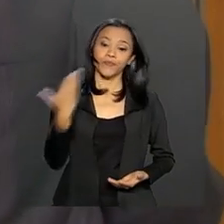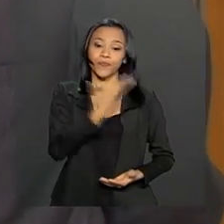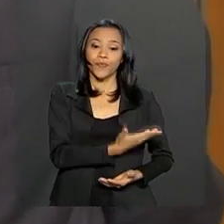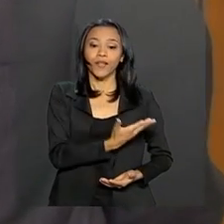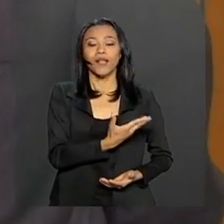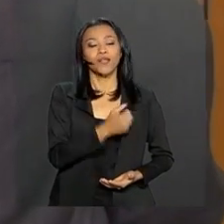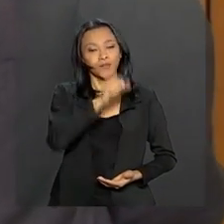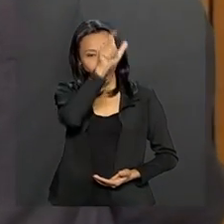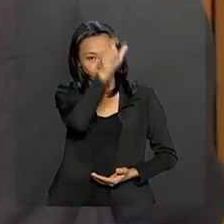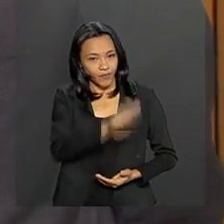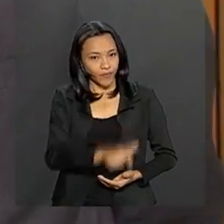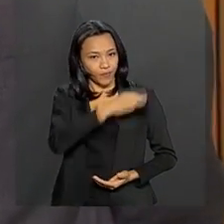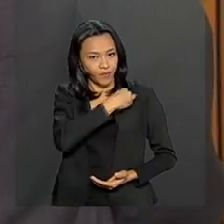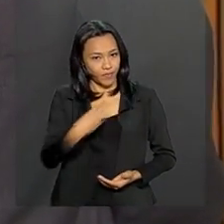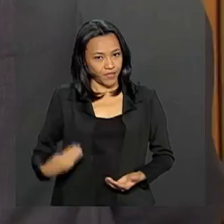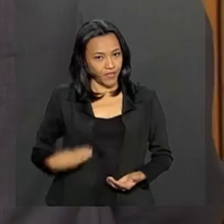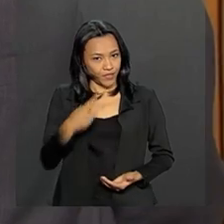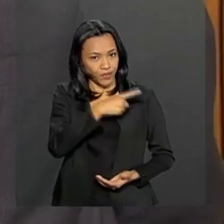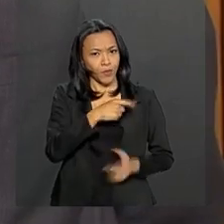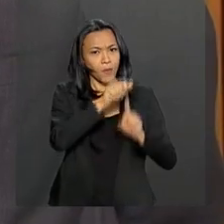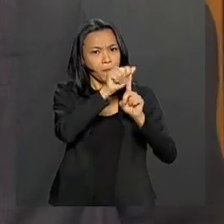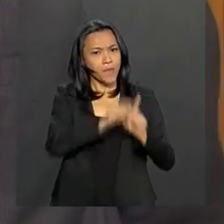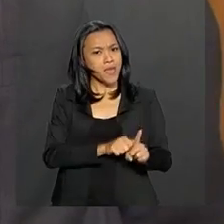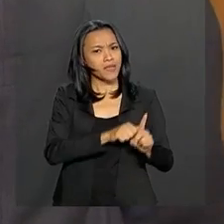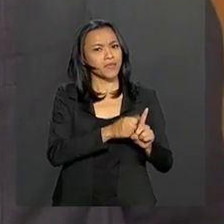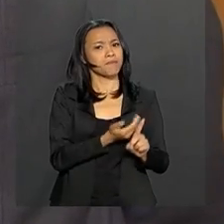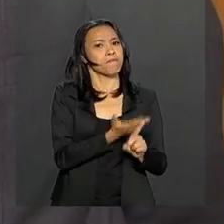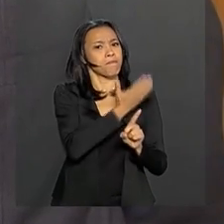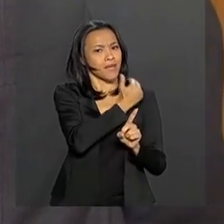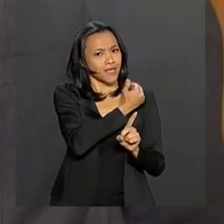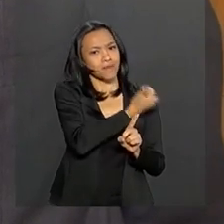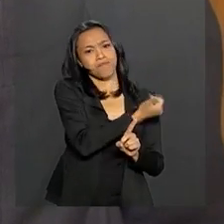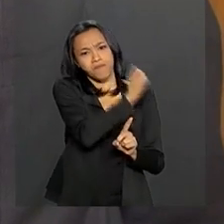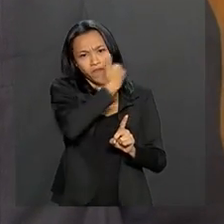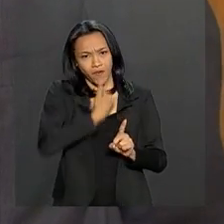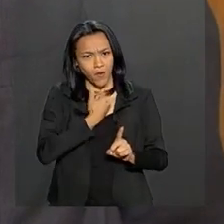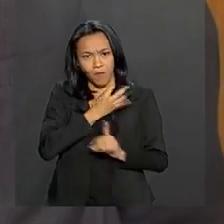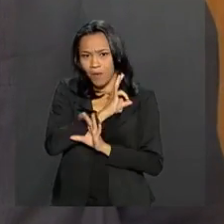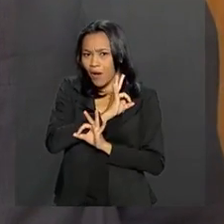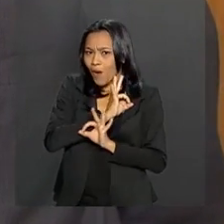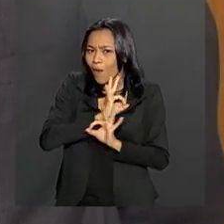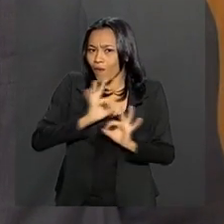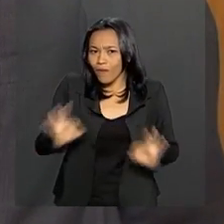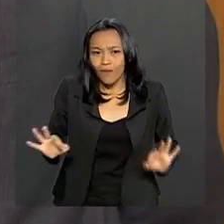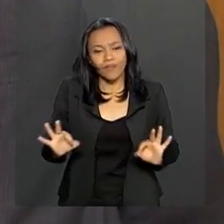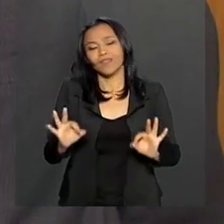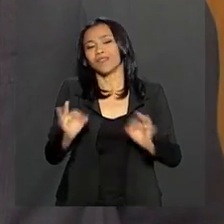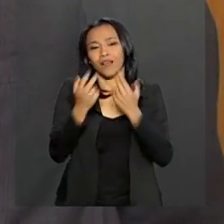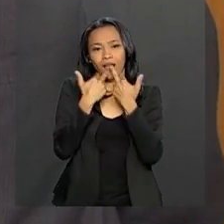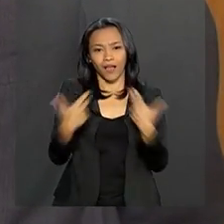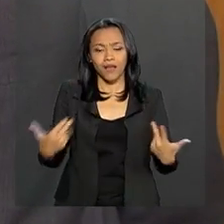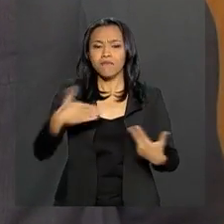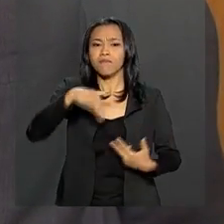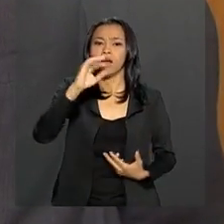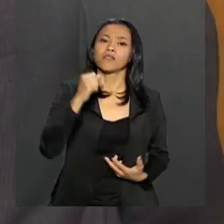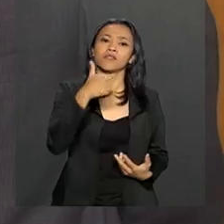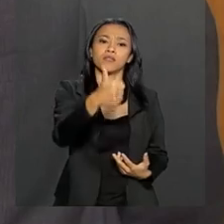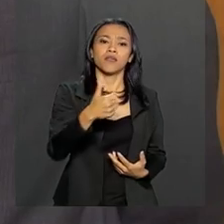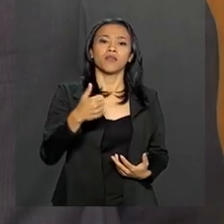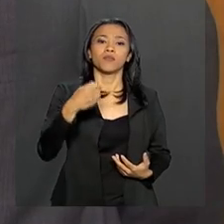no mês passado ele me trouxe uma ótima notícia uma moto boa notícia a todos brasileiros mais de 110 mil